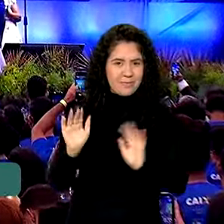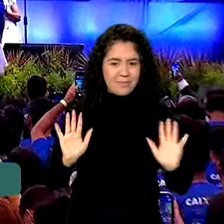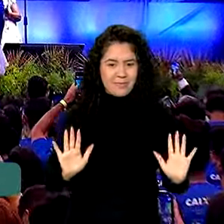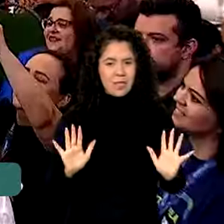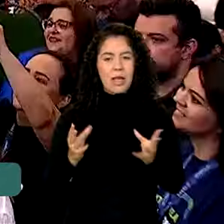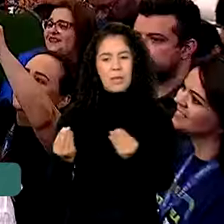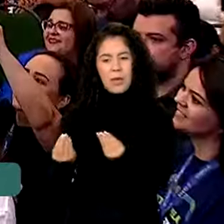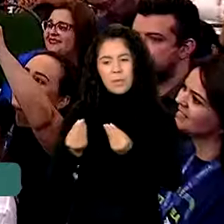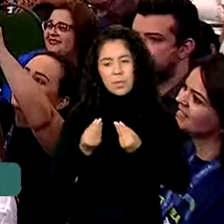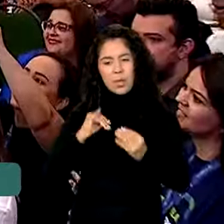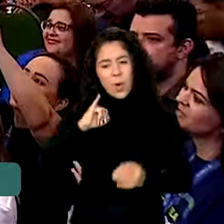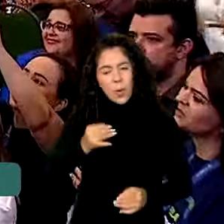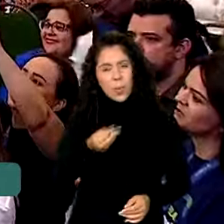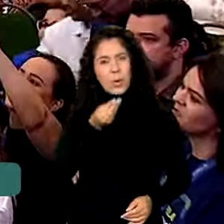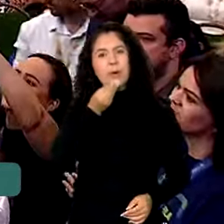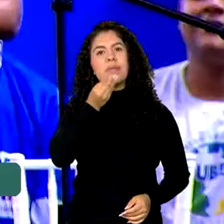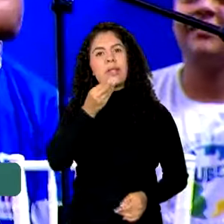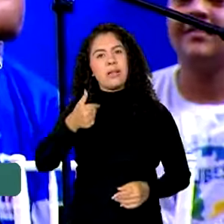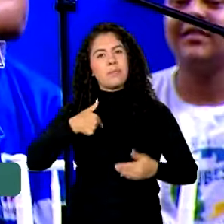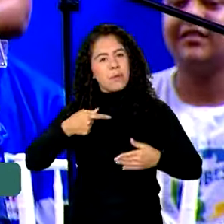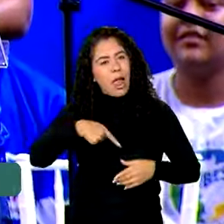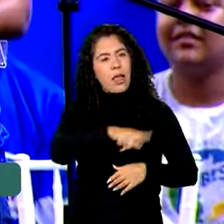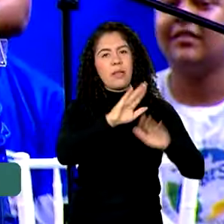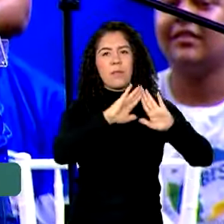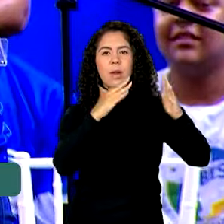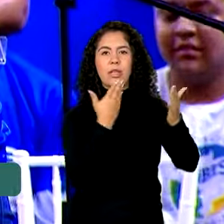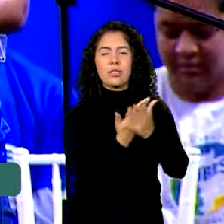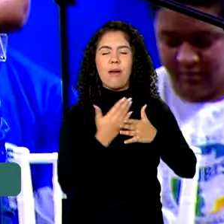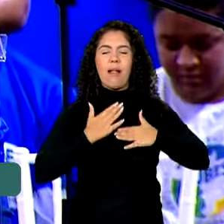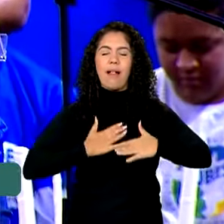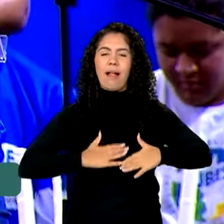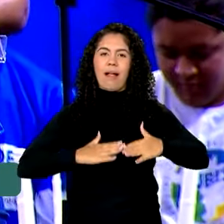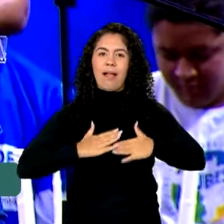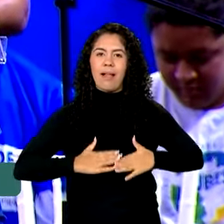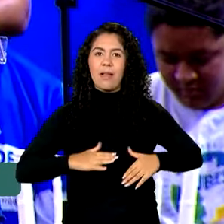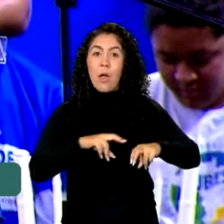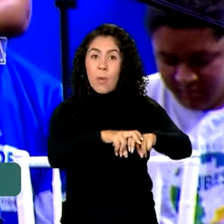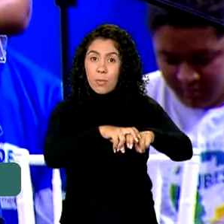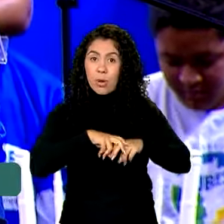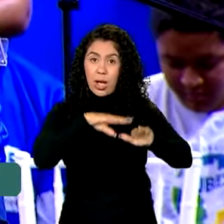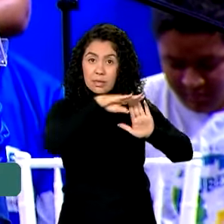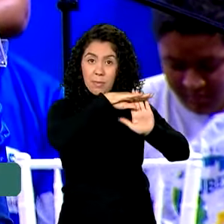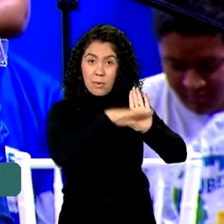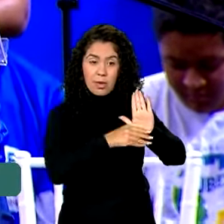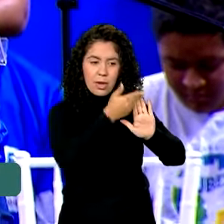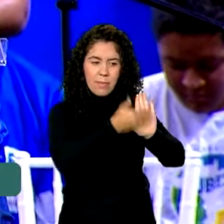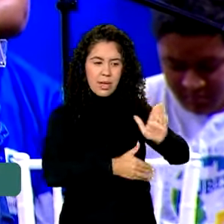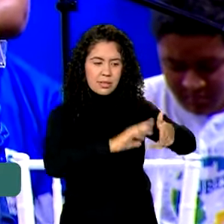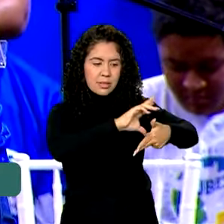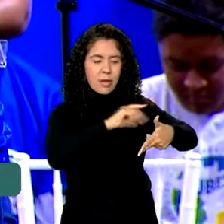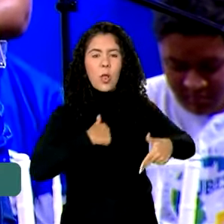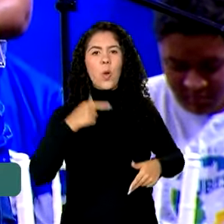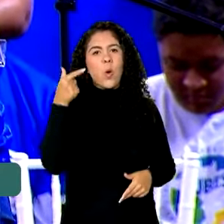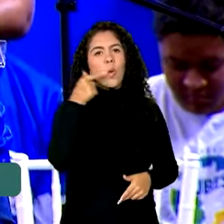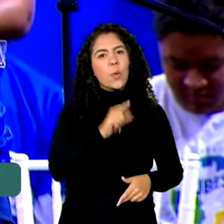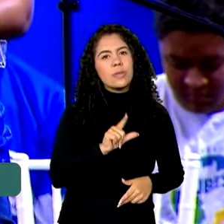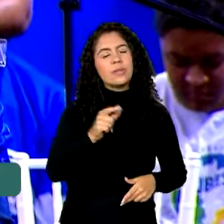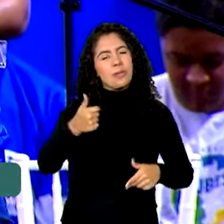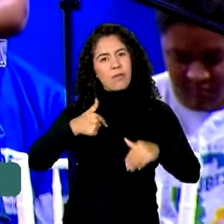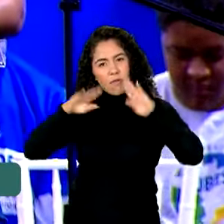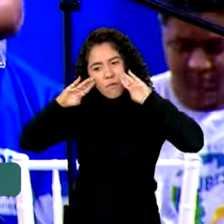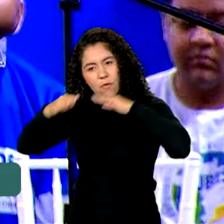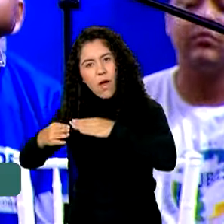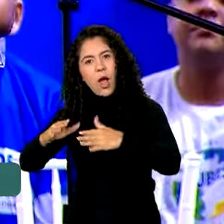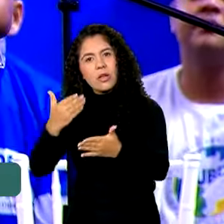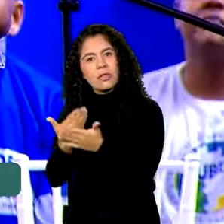deu a oportunidade de ir à escola com tranquilidade. Com o Pé de Meia, eu posso focar nos meus estudos. Hoje eu estou me preparando para